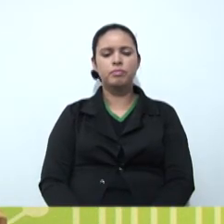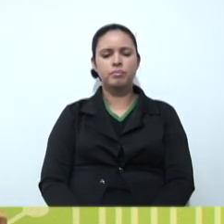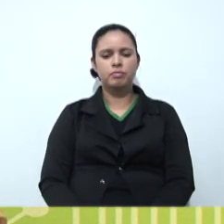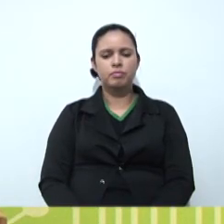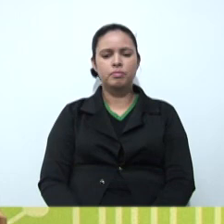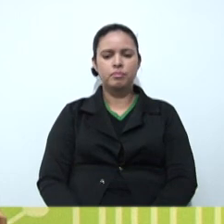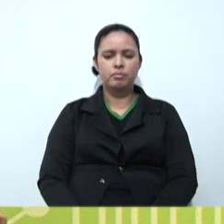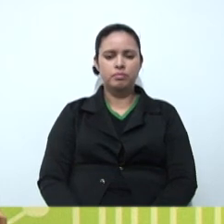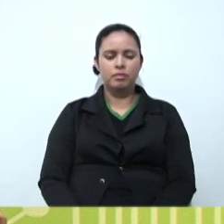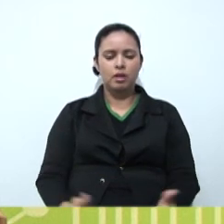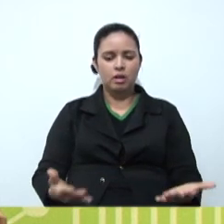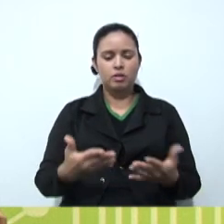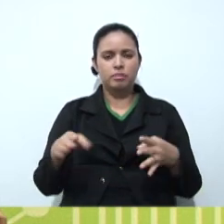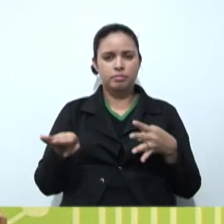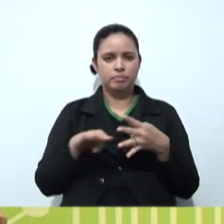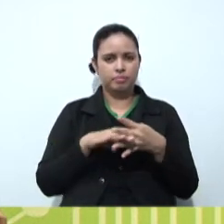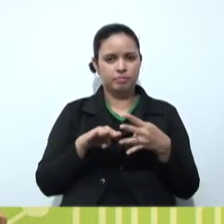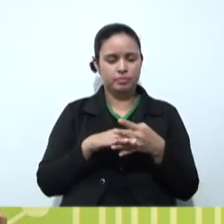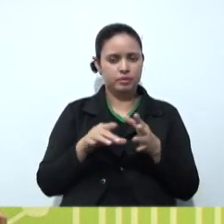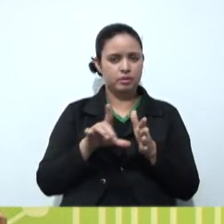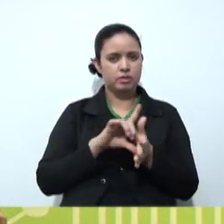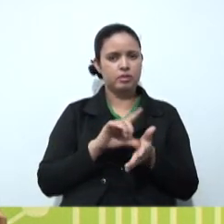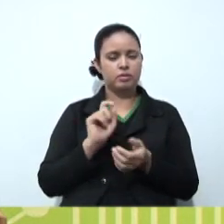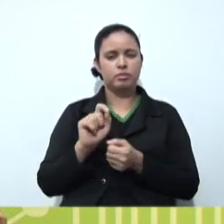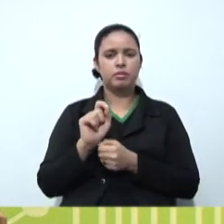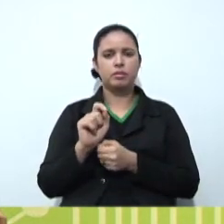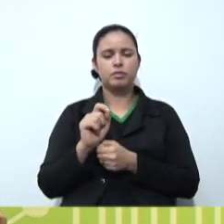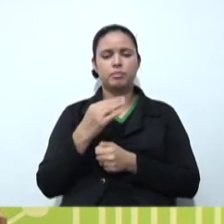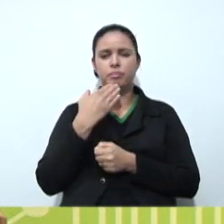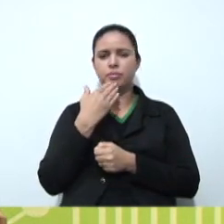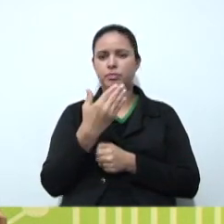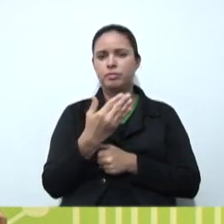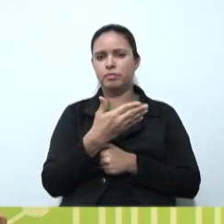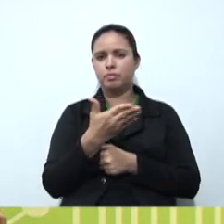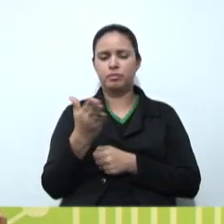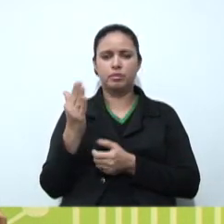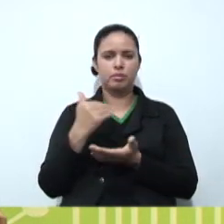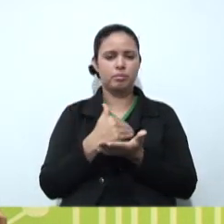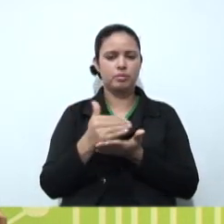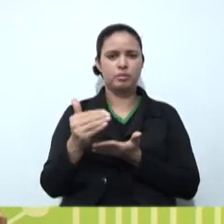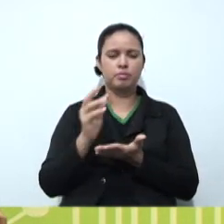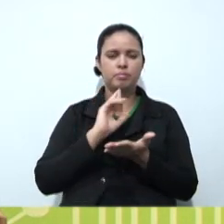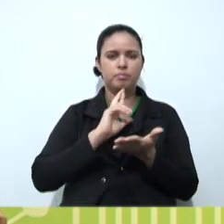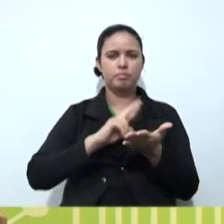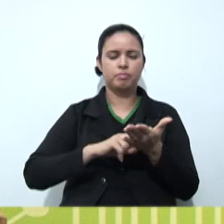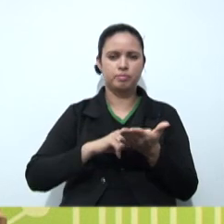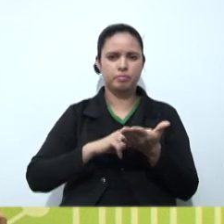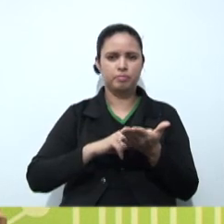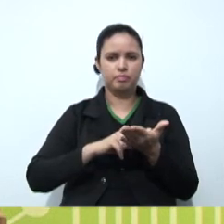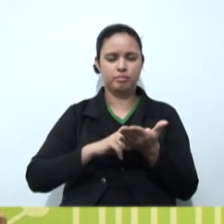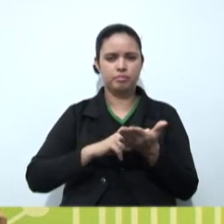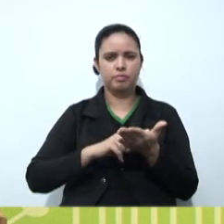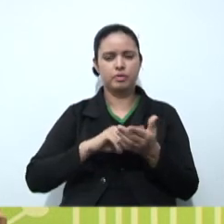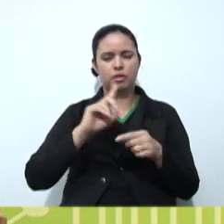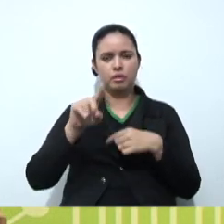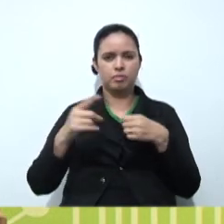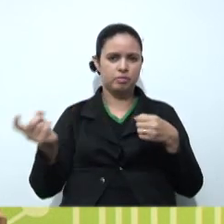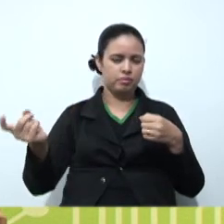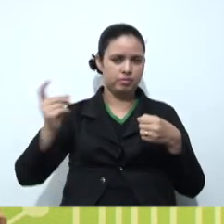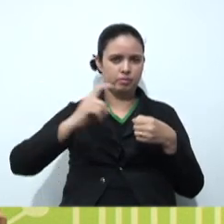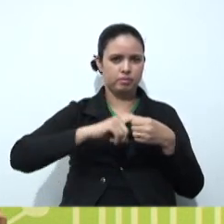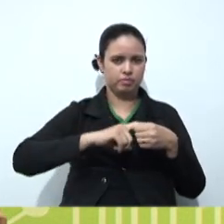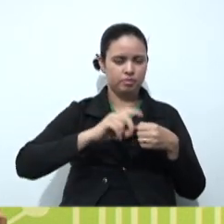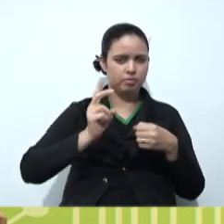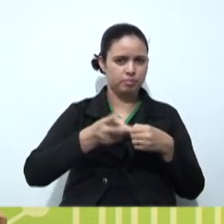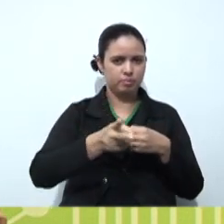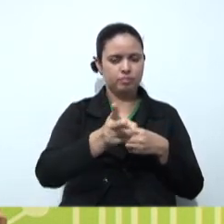Ok, vamos encerrar esse bloco, mas antes de encerrarmos eu gostaria de pedir para que vocês já começassem a responder as questões e no retorno terminaremos